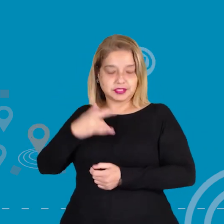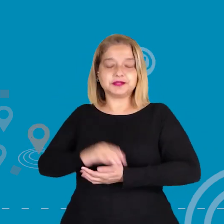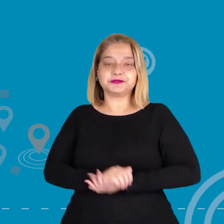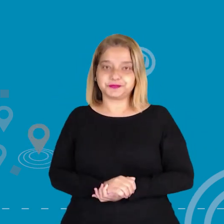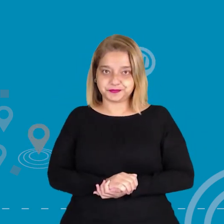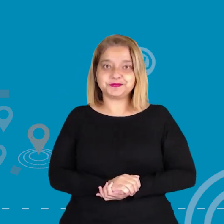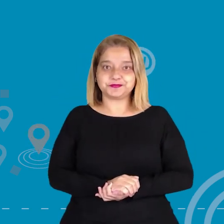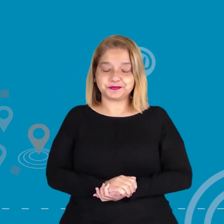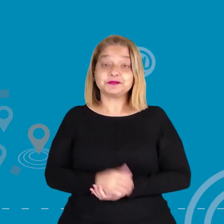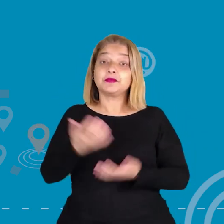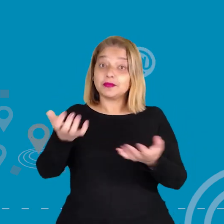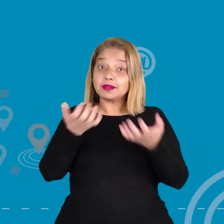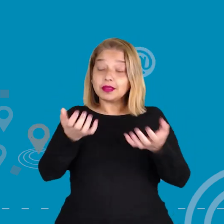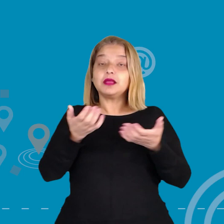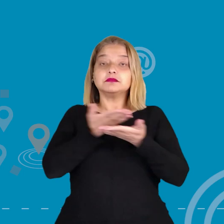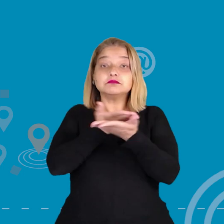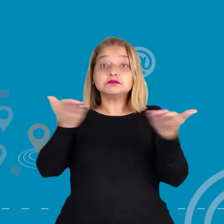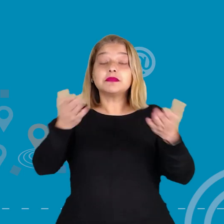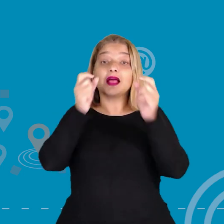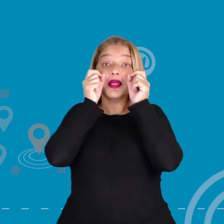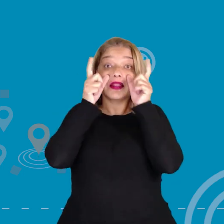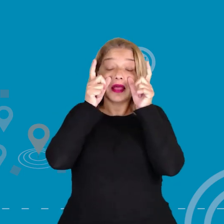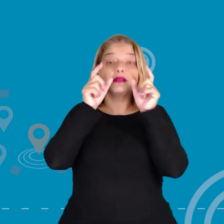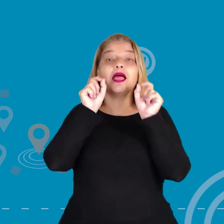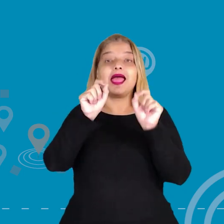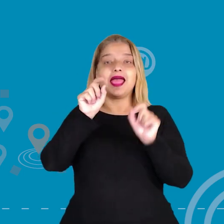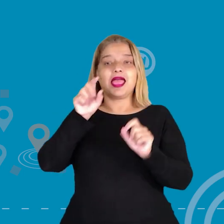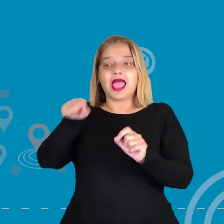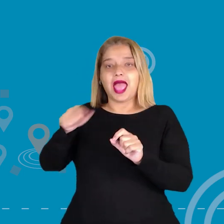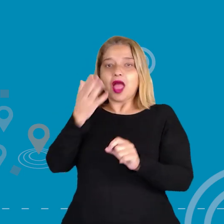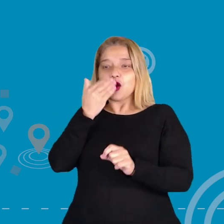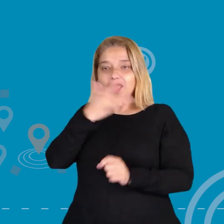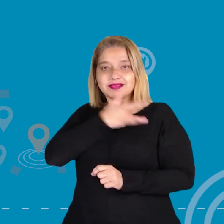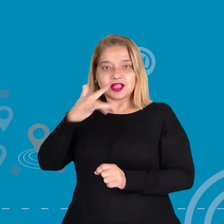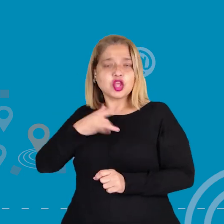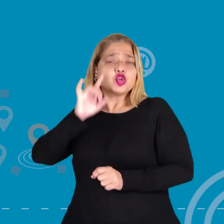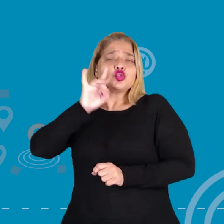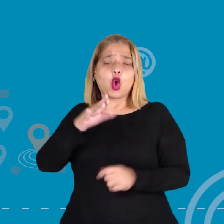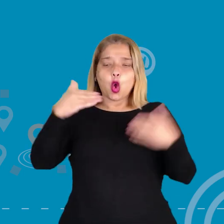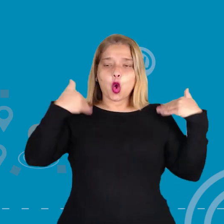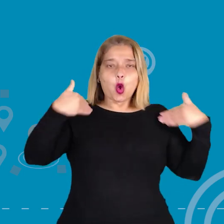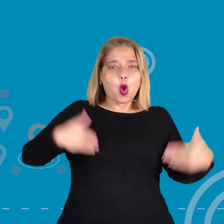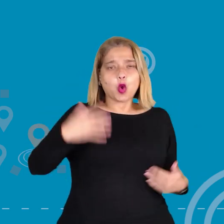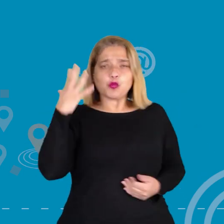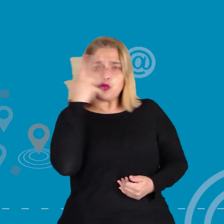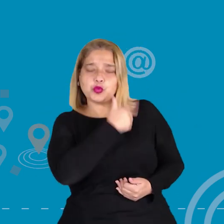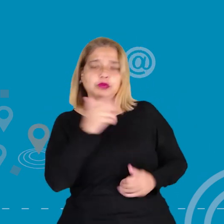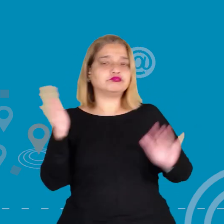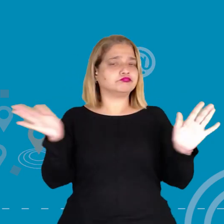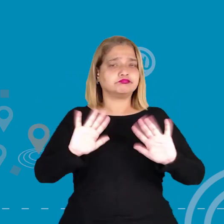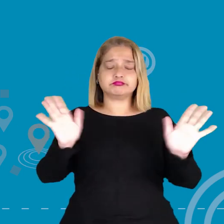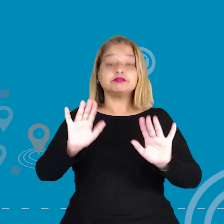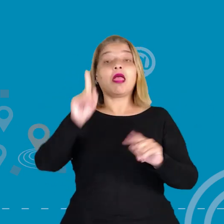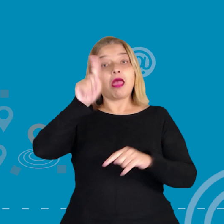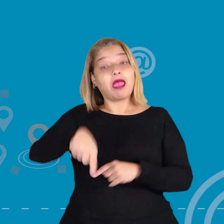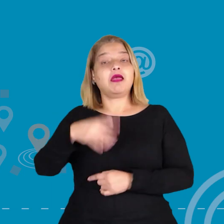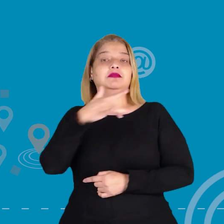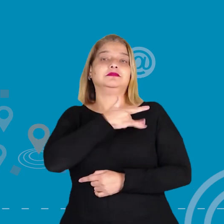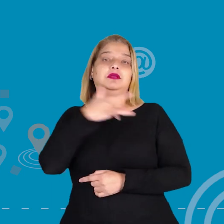adiantar a vocês que a alimentação saudável vai além da estética. Trata-se, na verdade, de uma questão